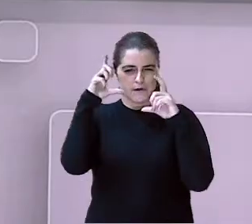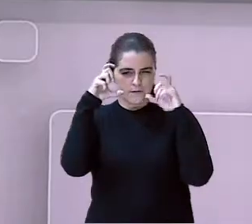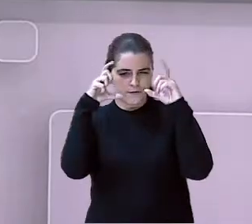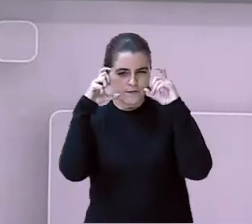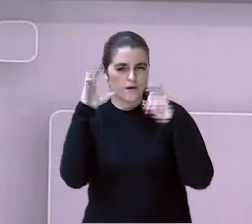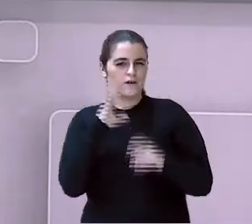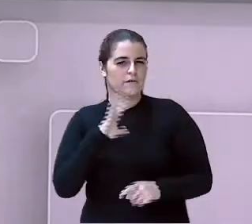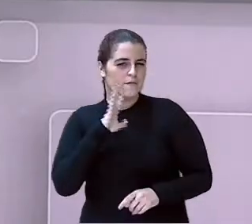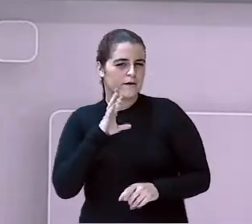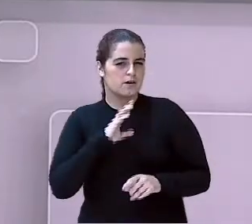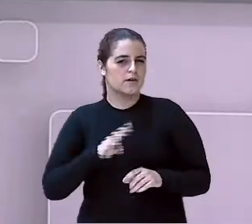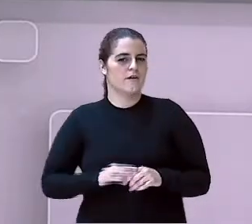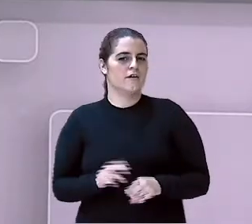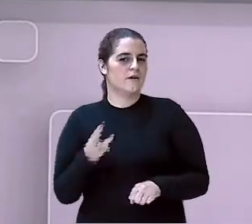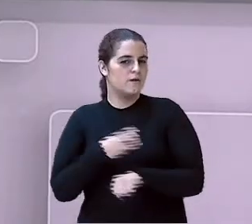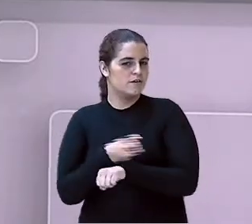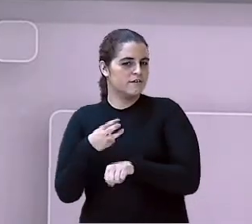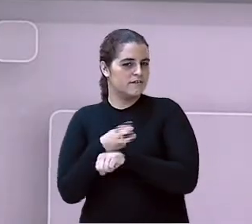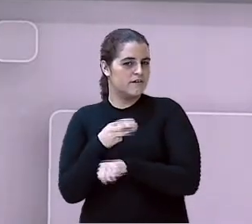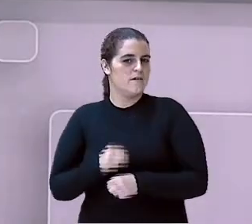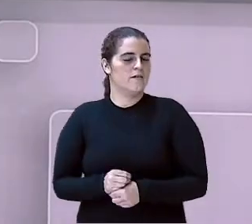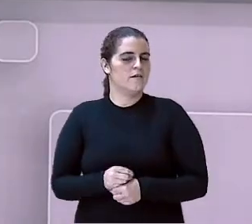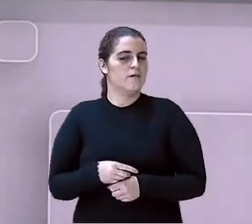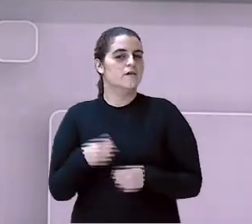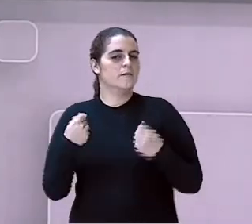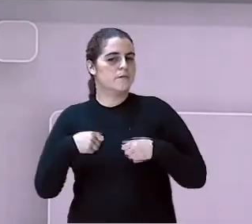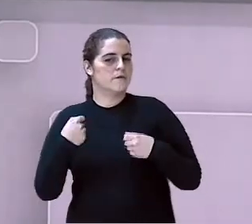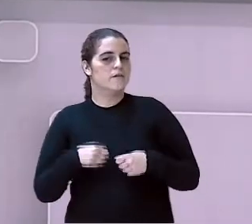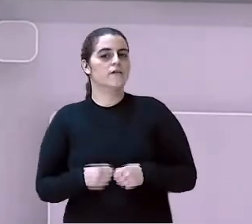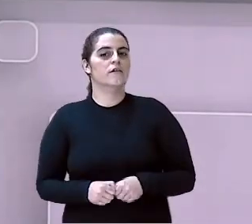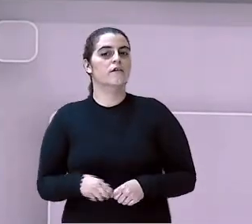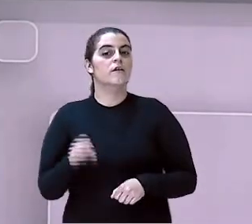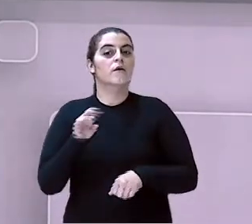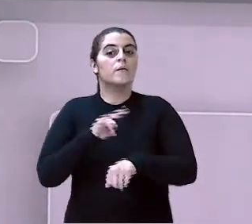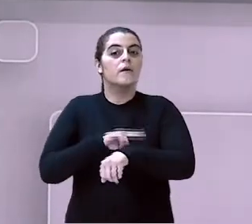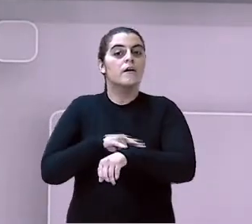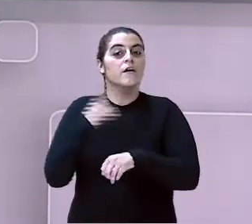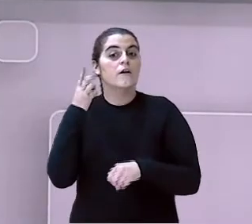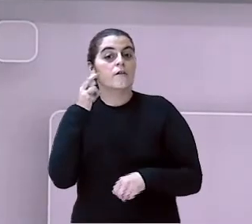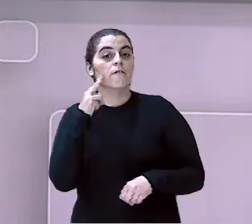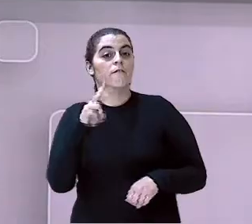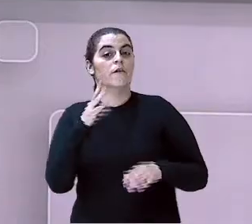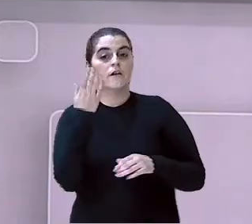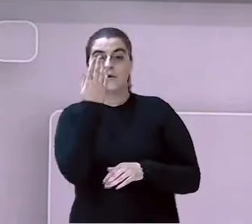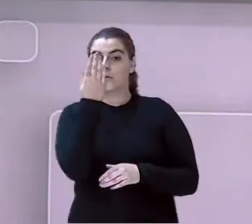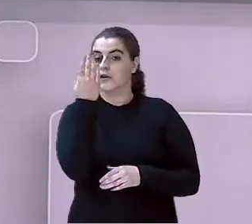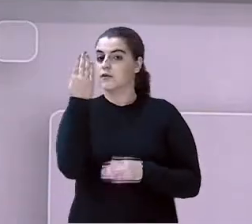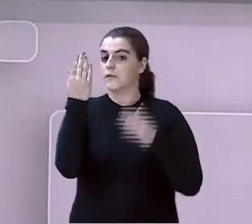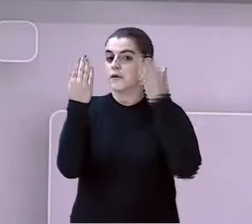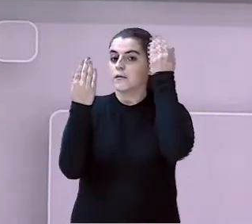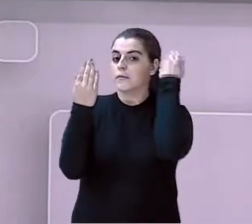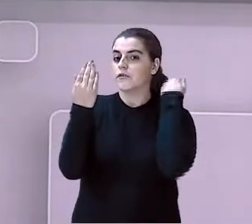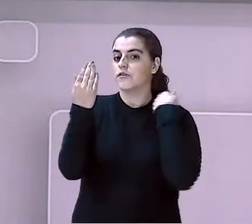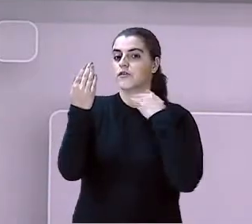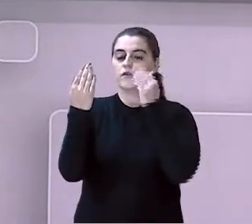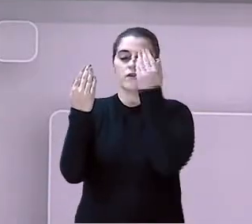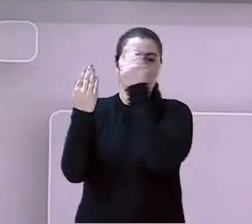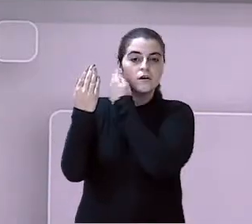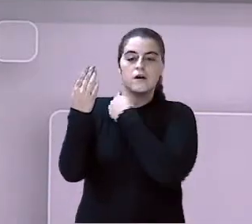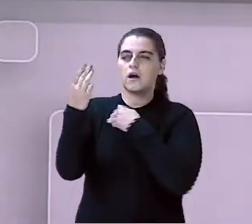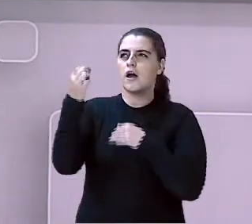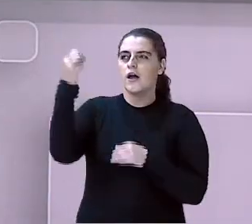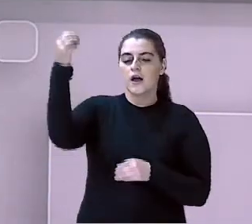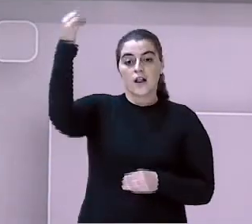perfil do WhatsApp. O que você precisa? Ir lá no banheiro, olhar no espelho. Para você se ver no espelho, gente, a